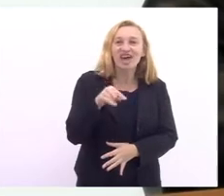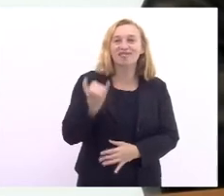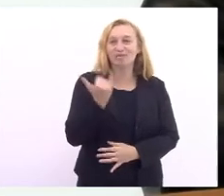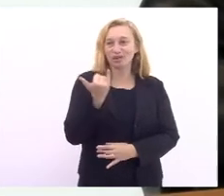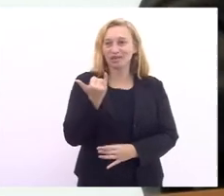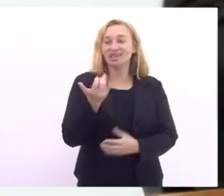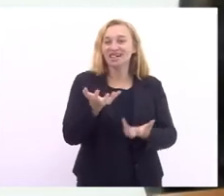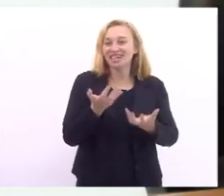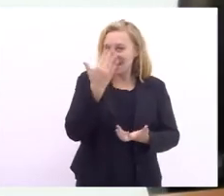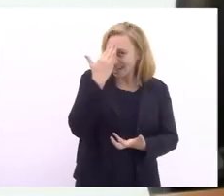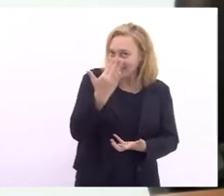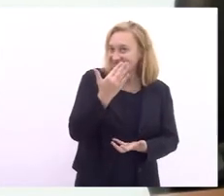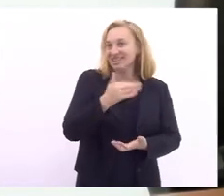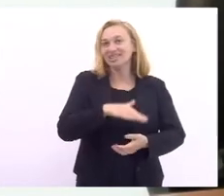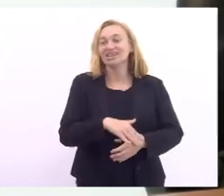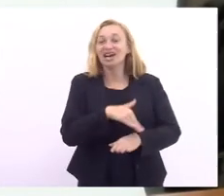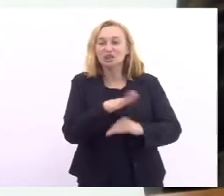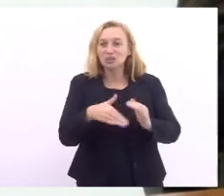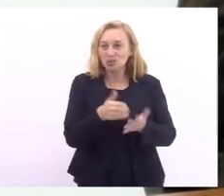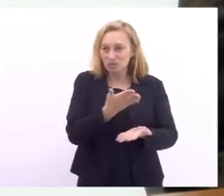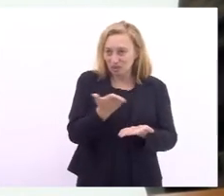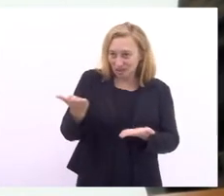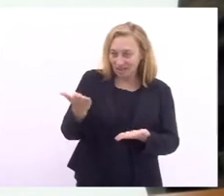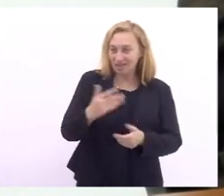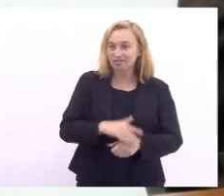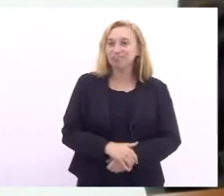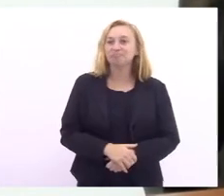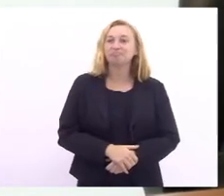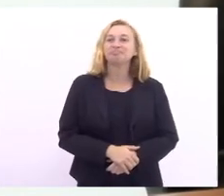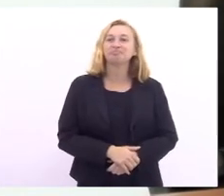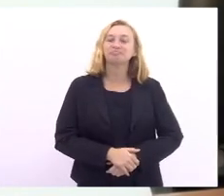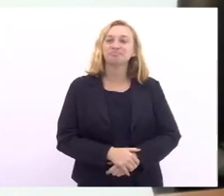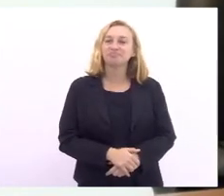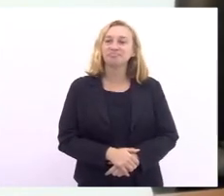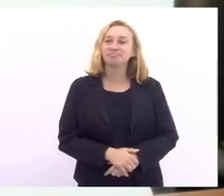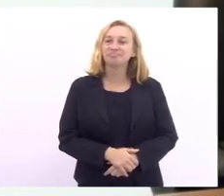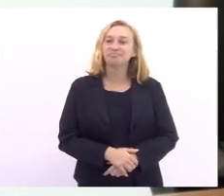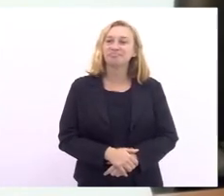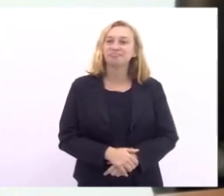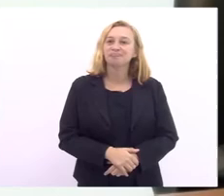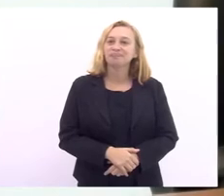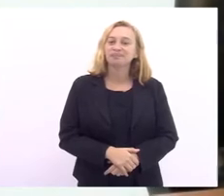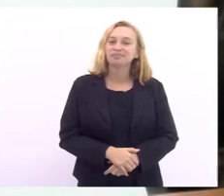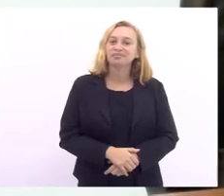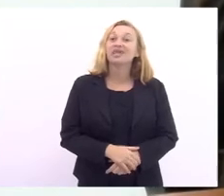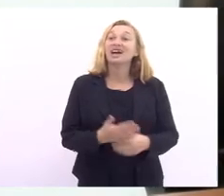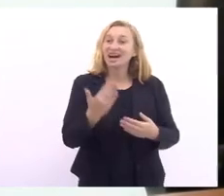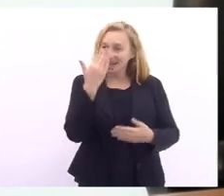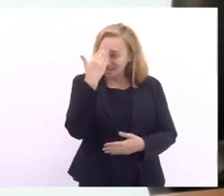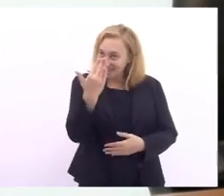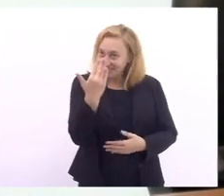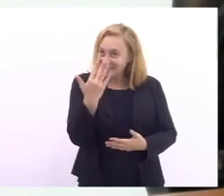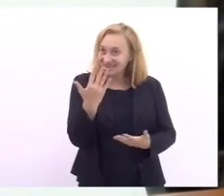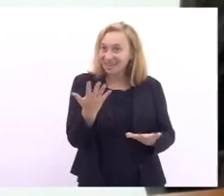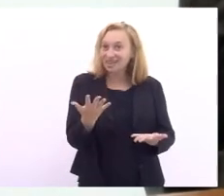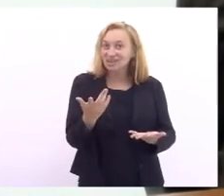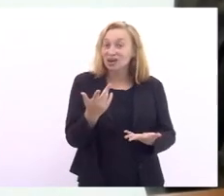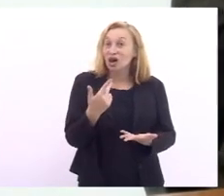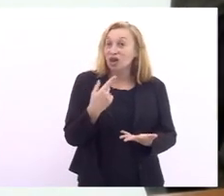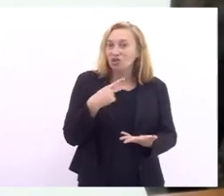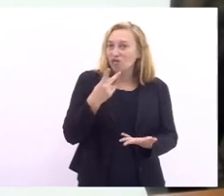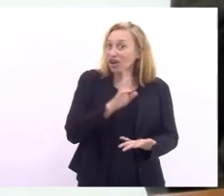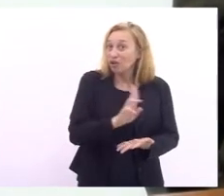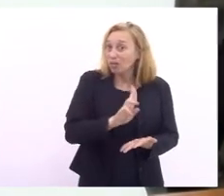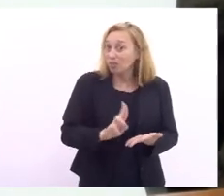é muito importante então queria agradecer a todo mundo que tá aqui e é eu queria agradecer muito no vou